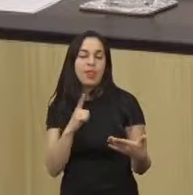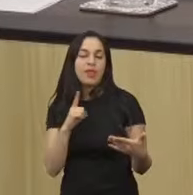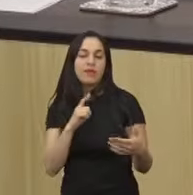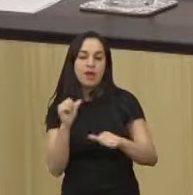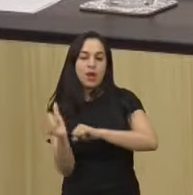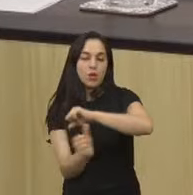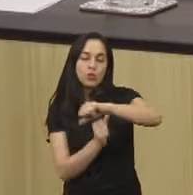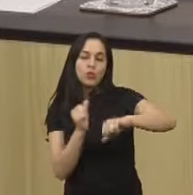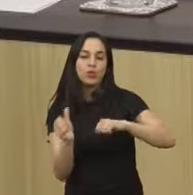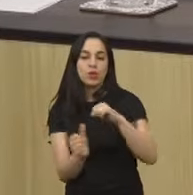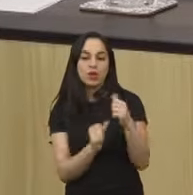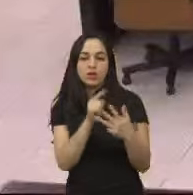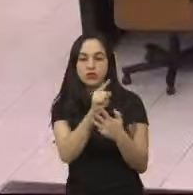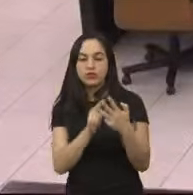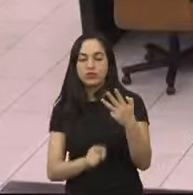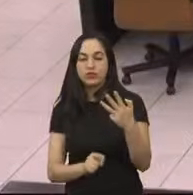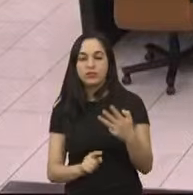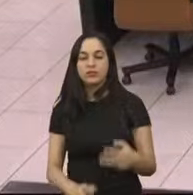presidente.